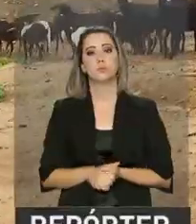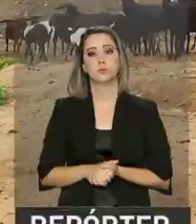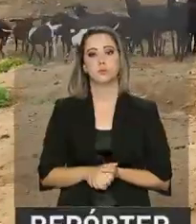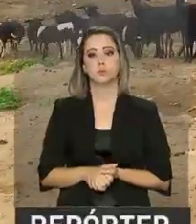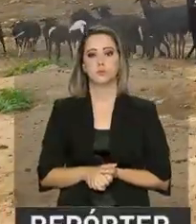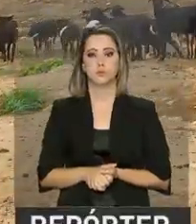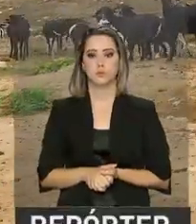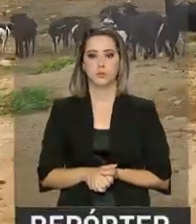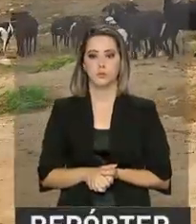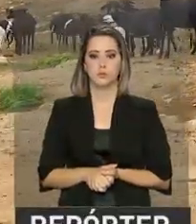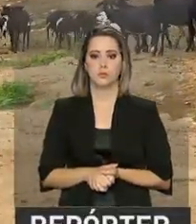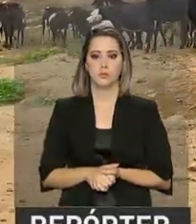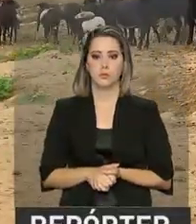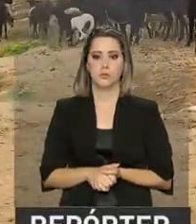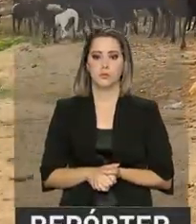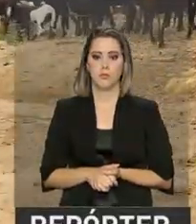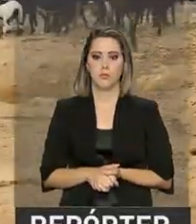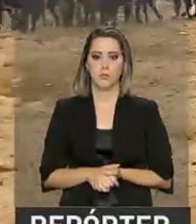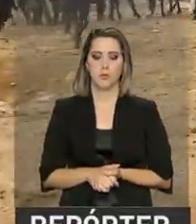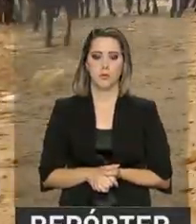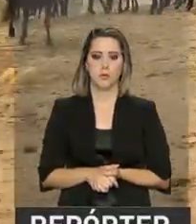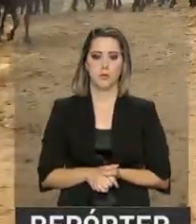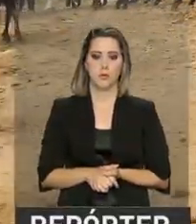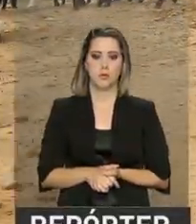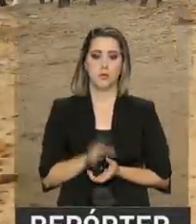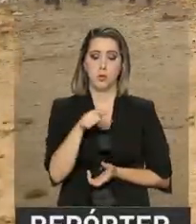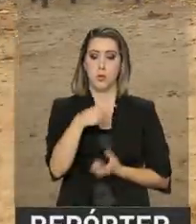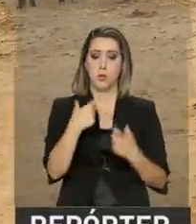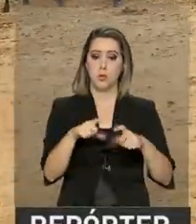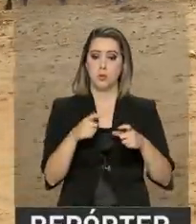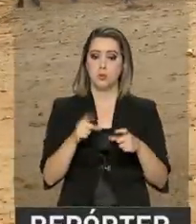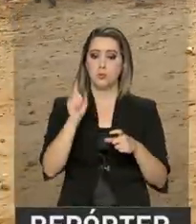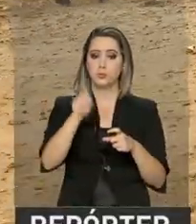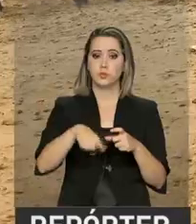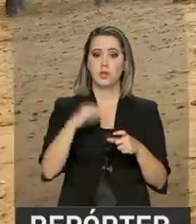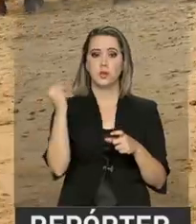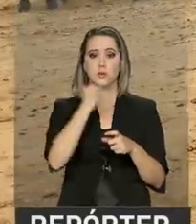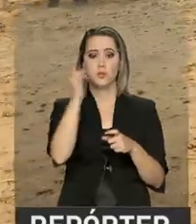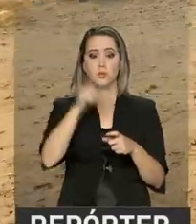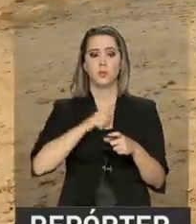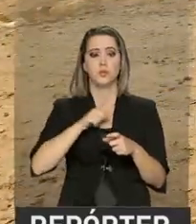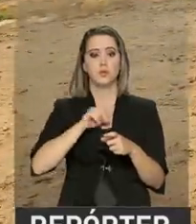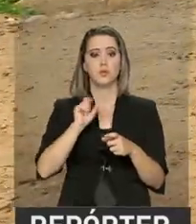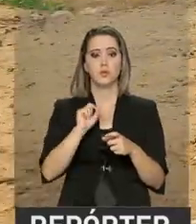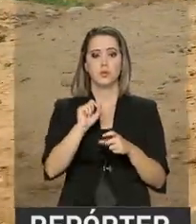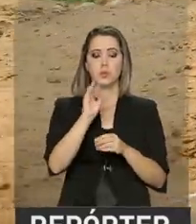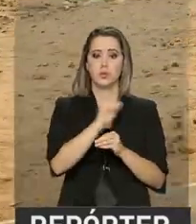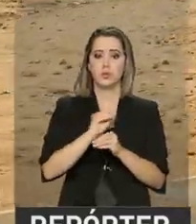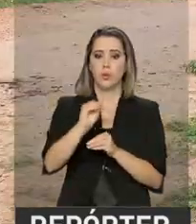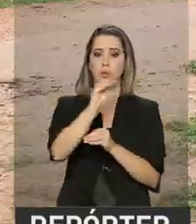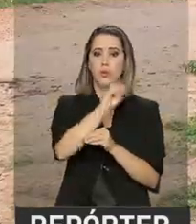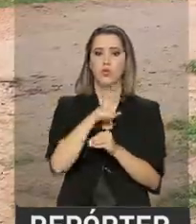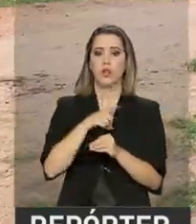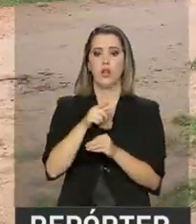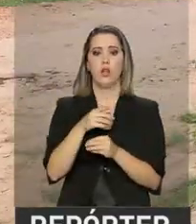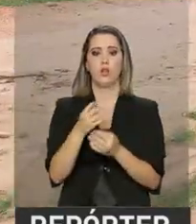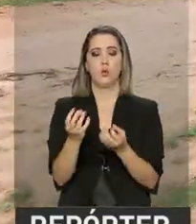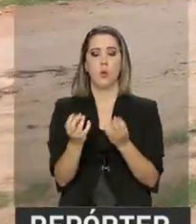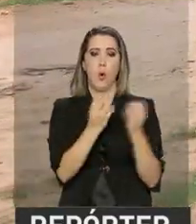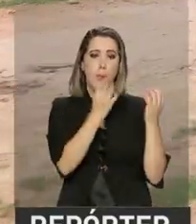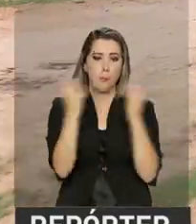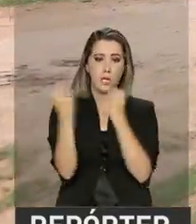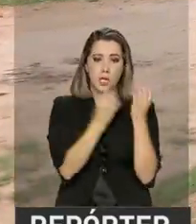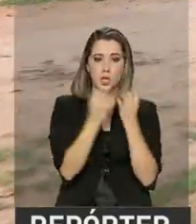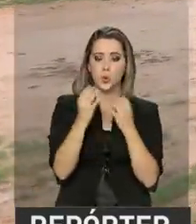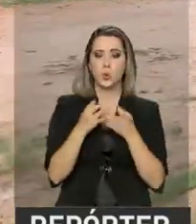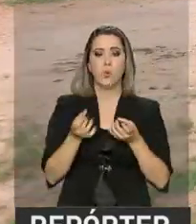E um produto que não se desenvolve bem no clima da região é fundamental para a produção dos criadores. O milho vendido pela